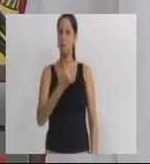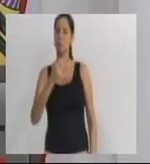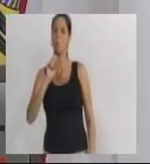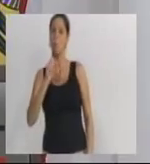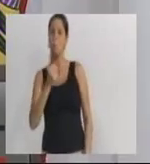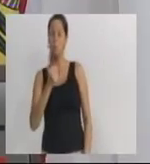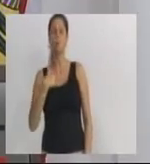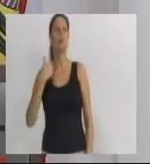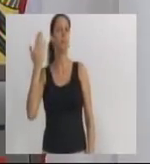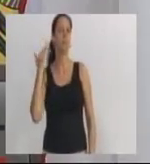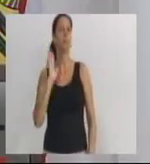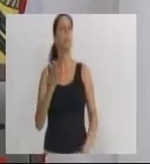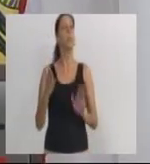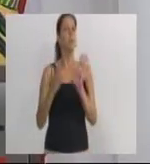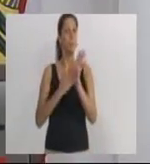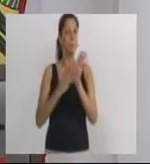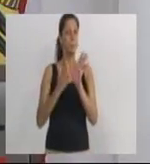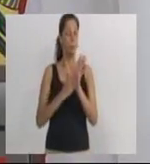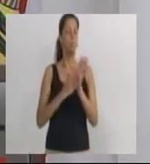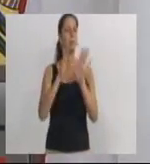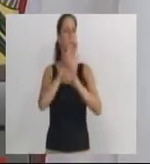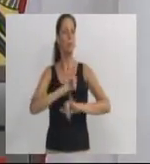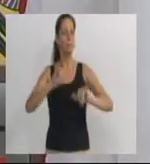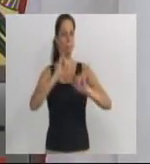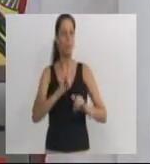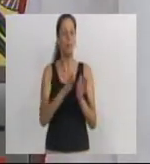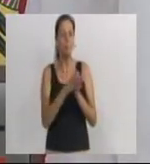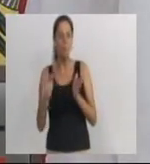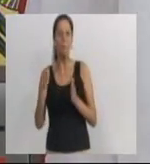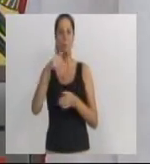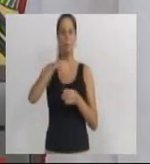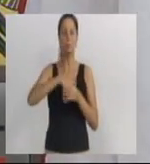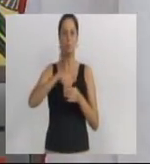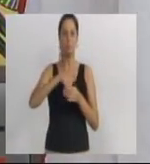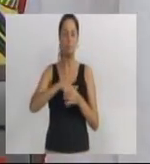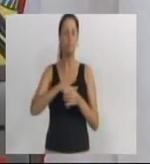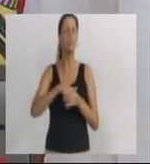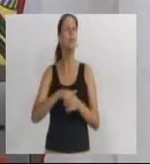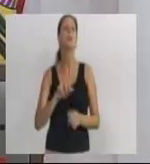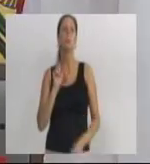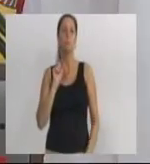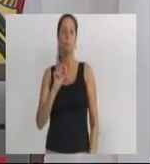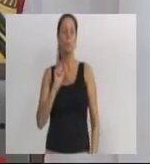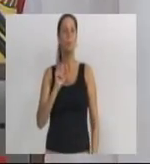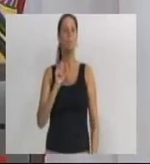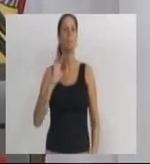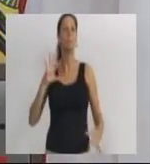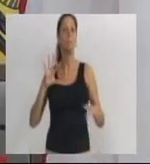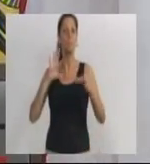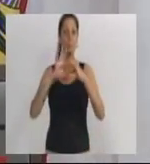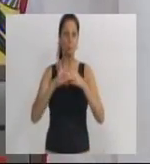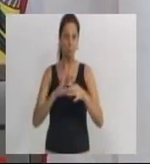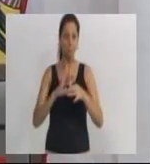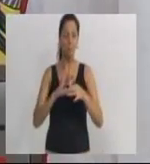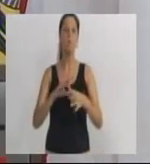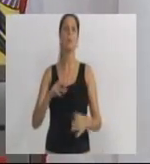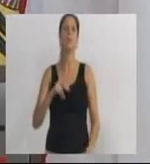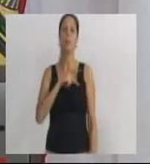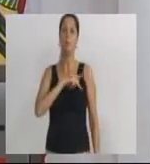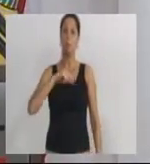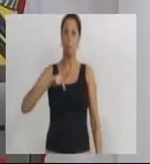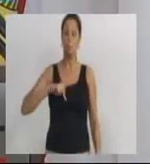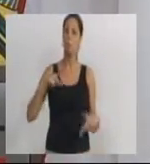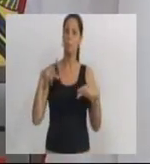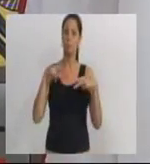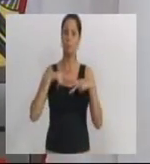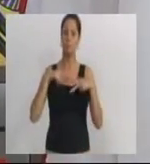de campanha à Prefeitura de Blumenau, naquela época, uma parceria público-privada